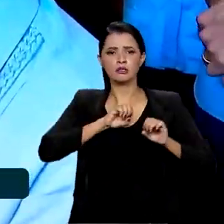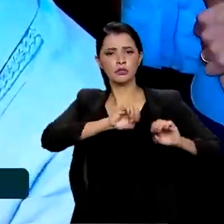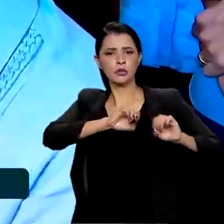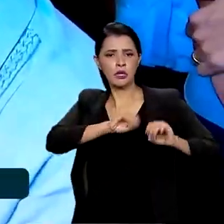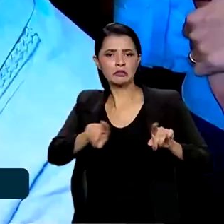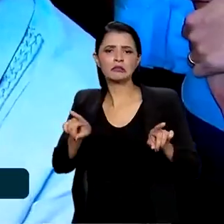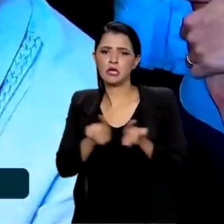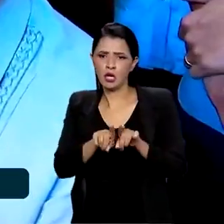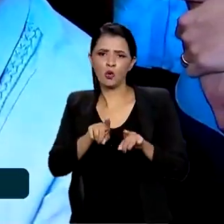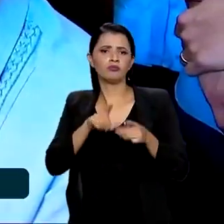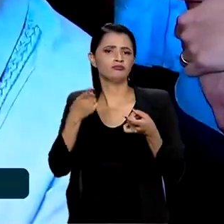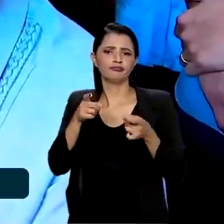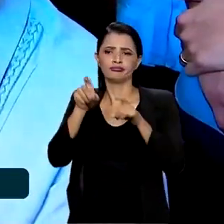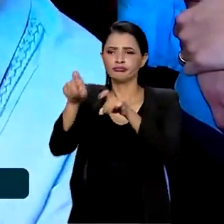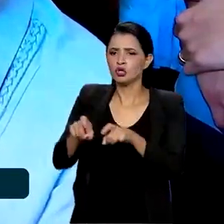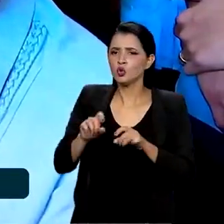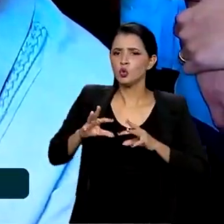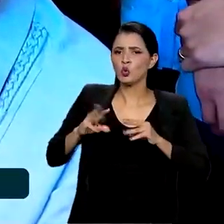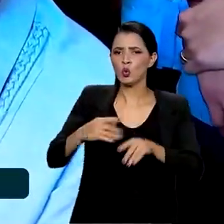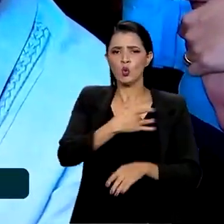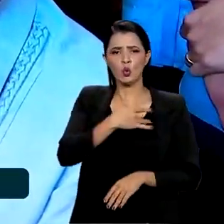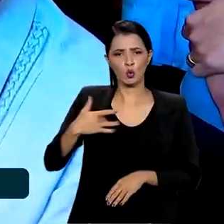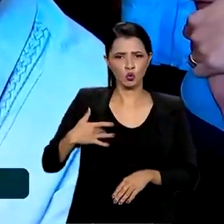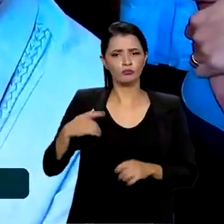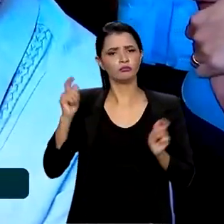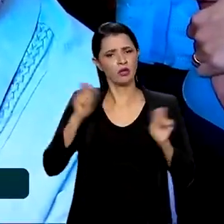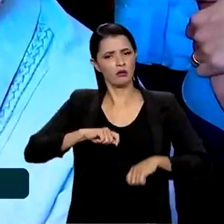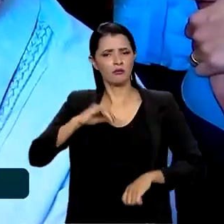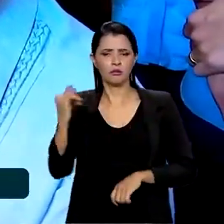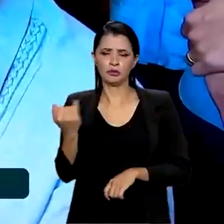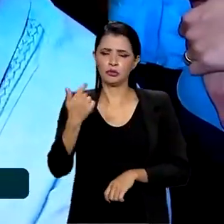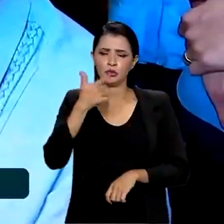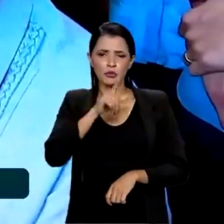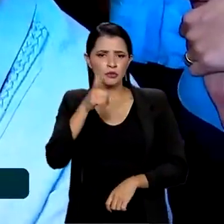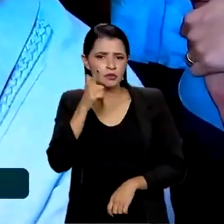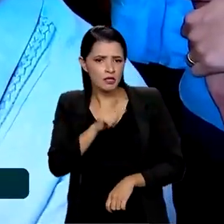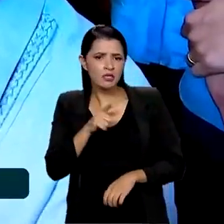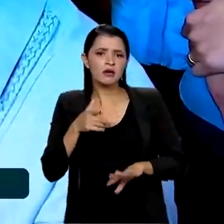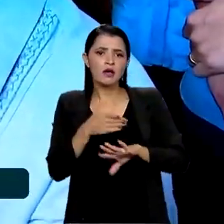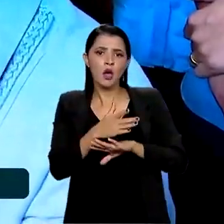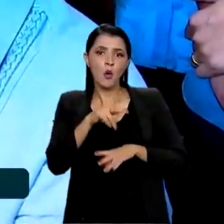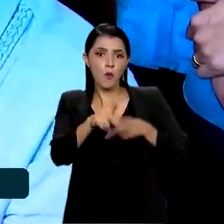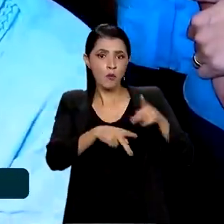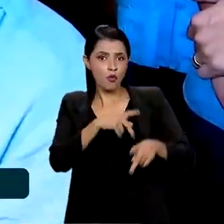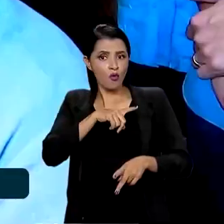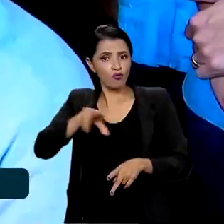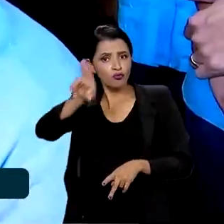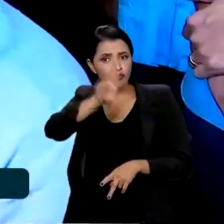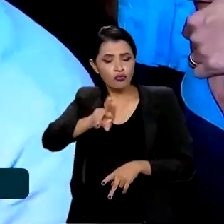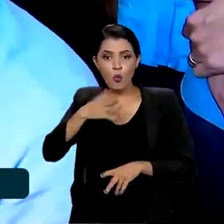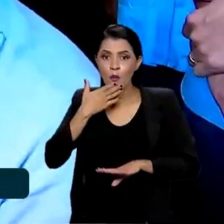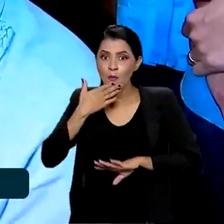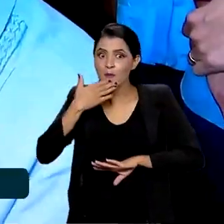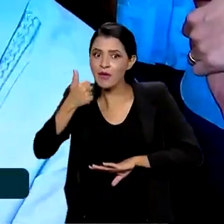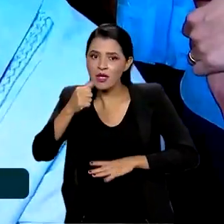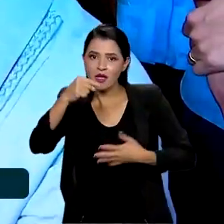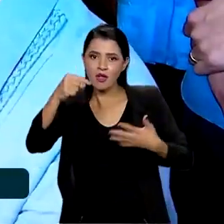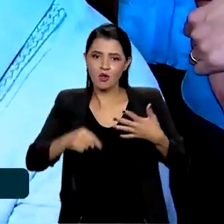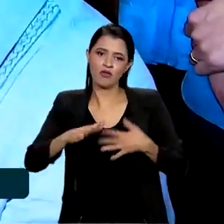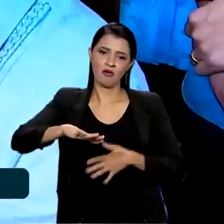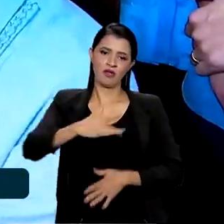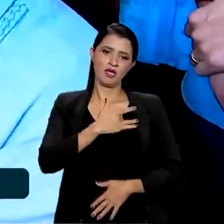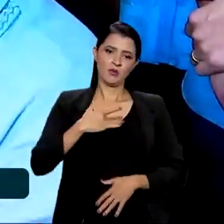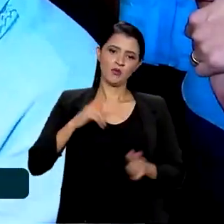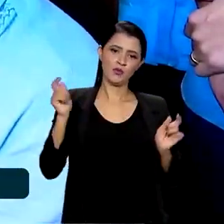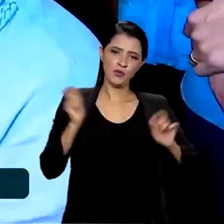saúde. É muito importante que a gente consiga fazer chegar ao nosso povo que a gente tem de melhor na área da saúde e